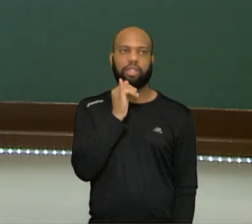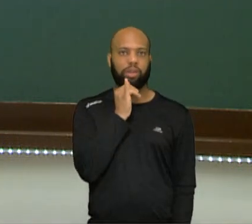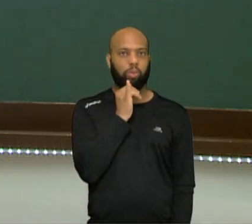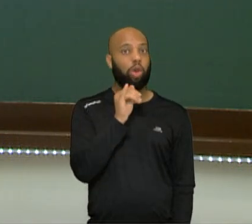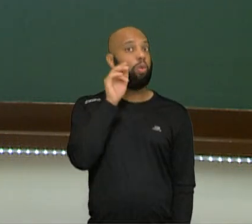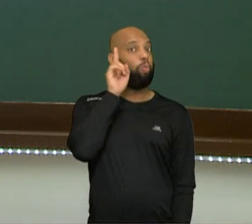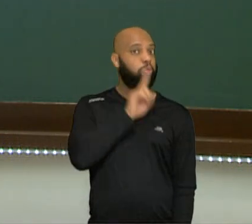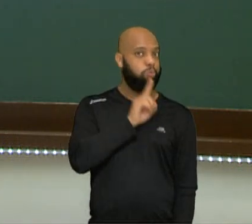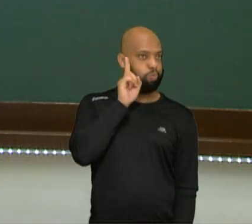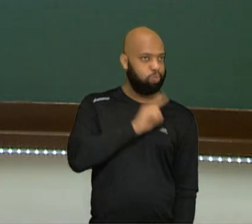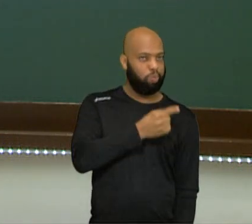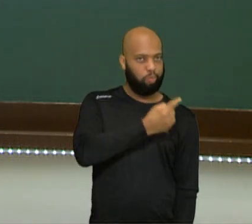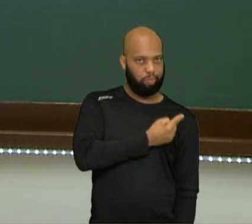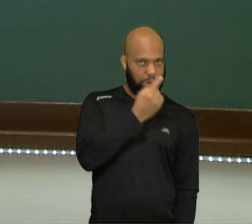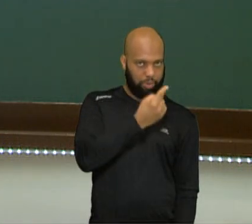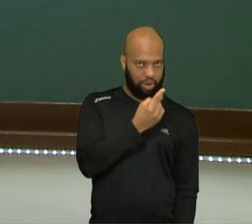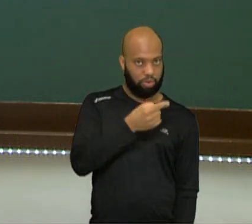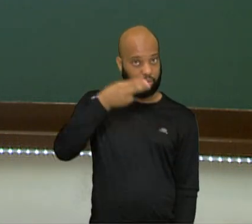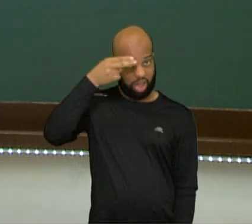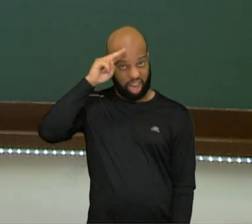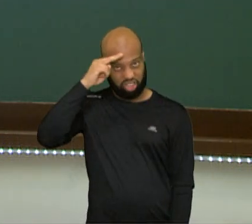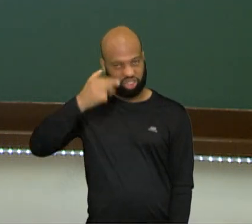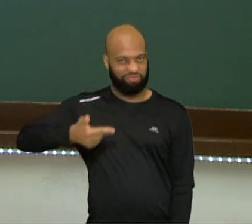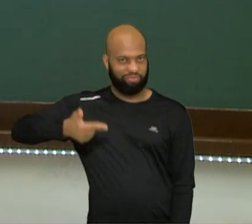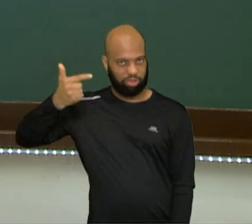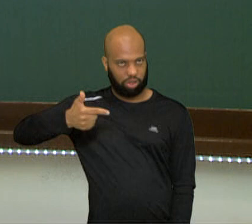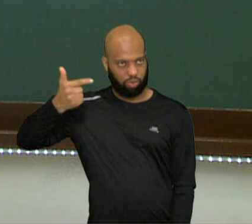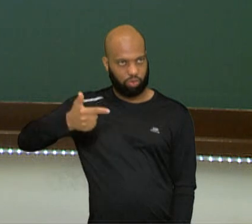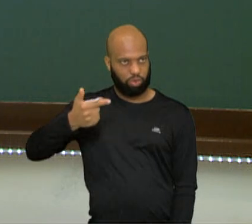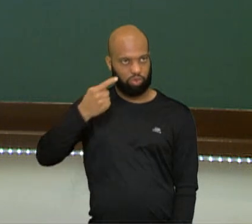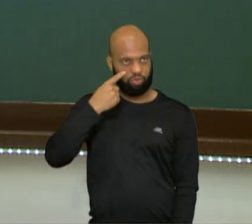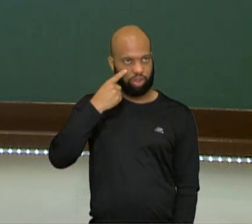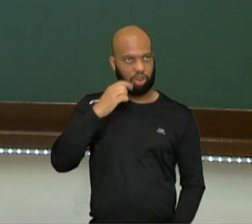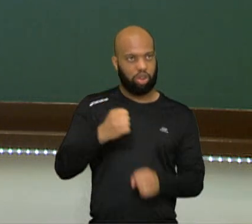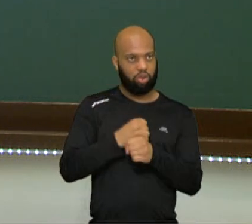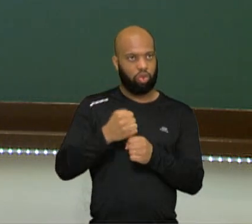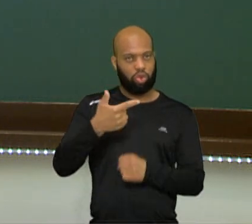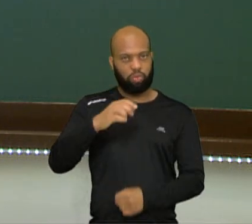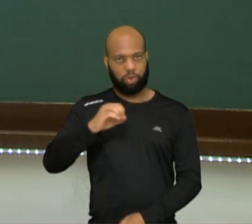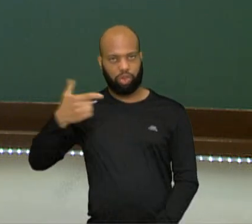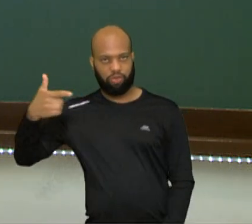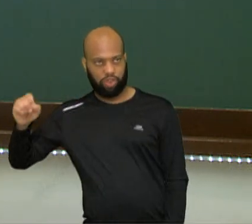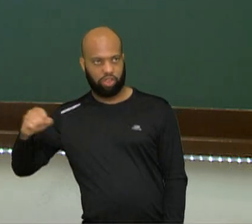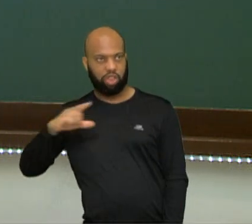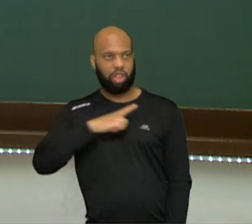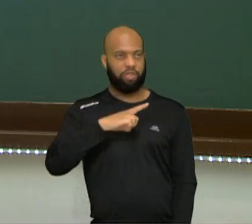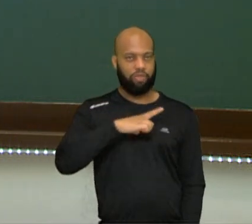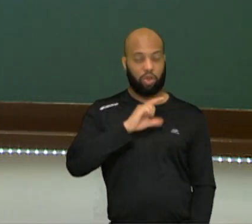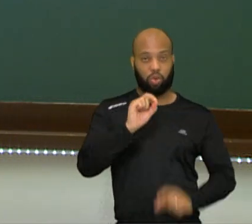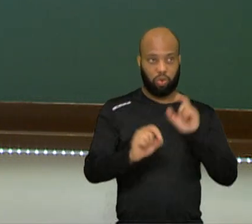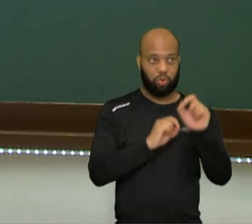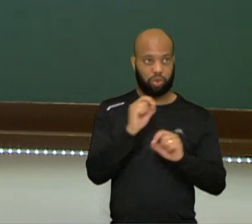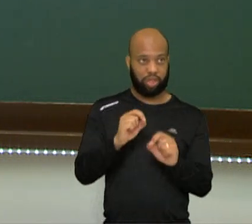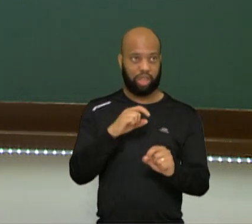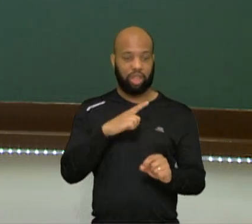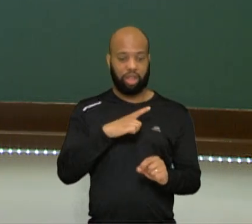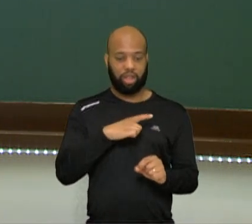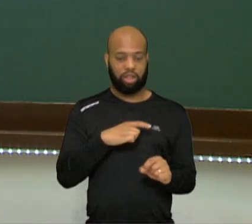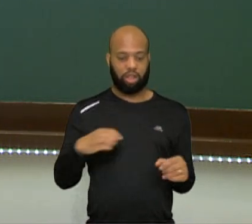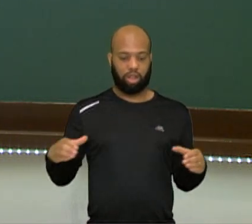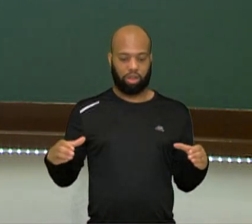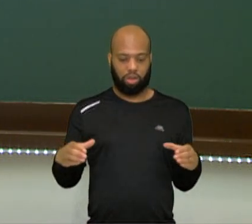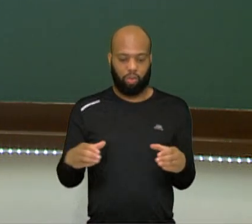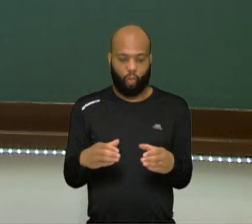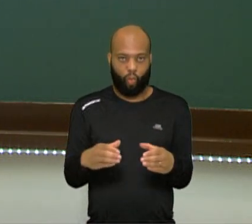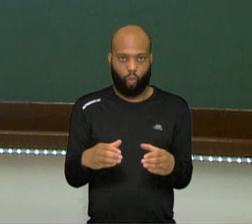e Haiti, pirâmides etárias de 2020. Vejam que a parte superior da pirâmide dos Estados Unidos é bem mais larga, ou seja, tem um